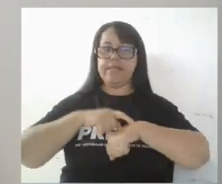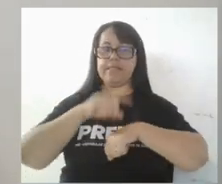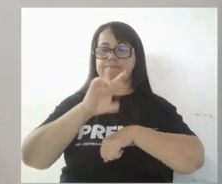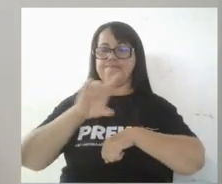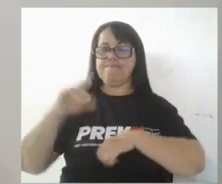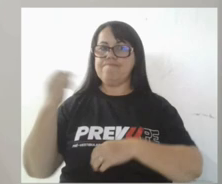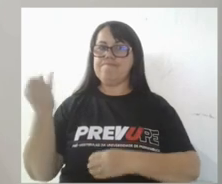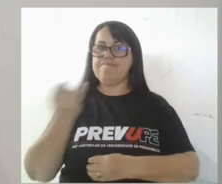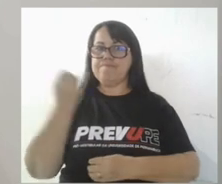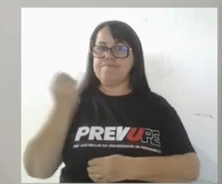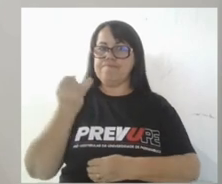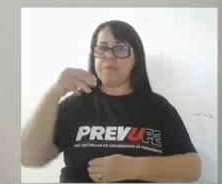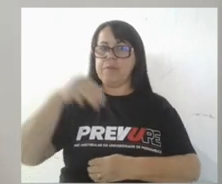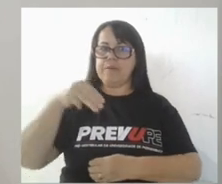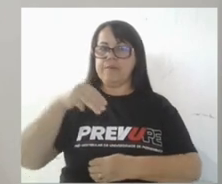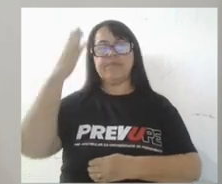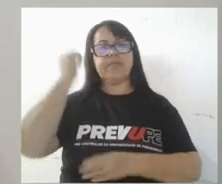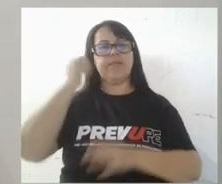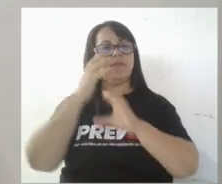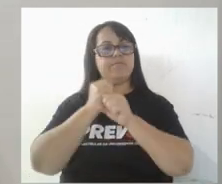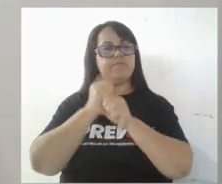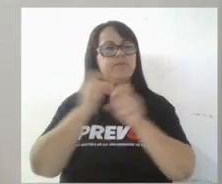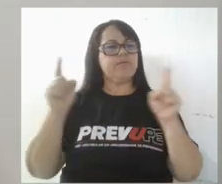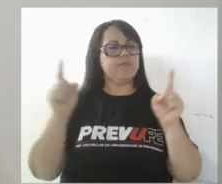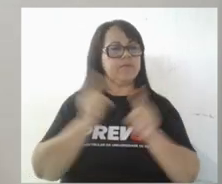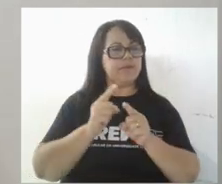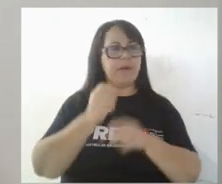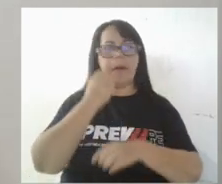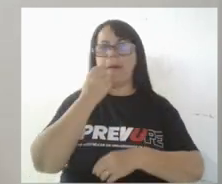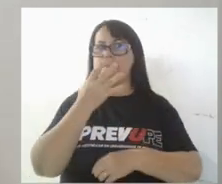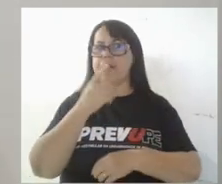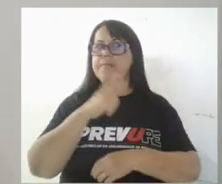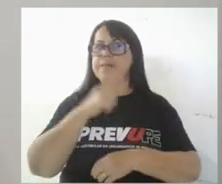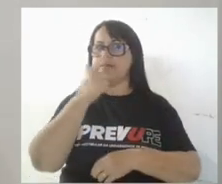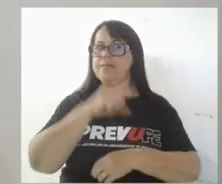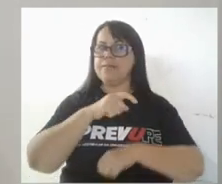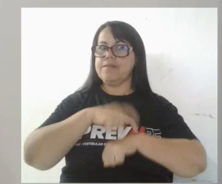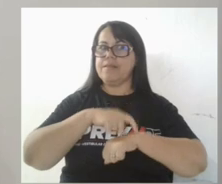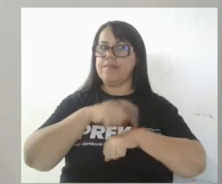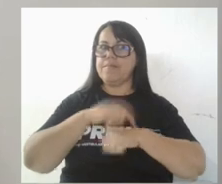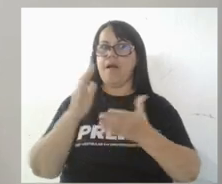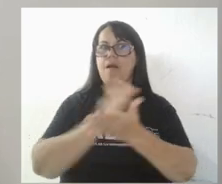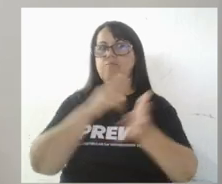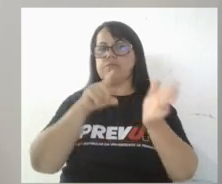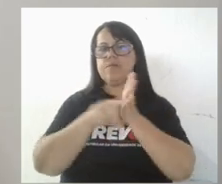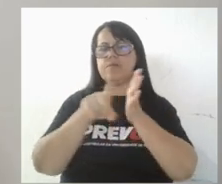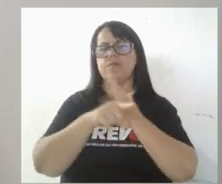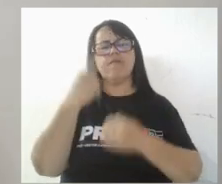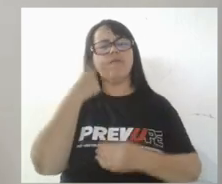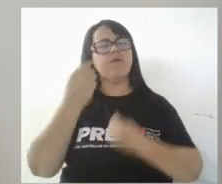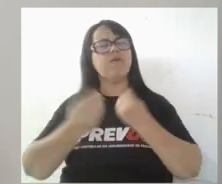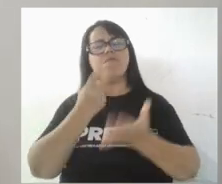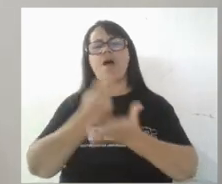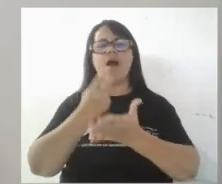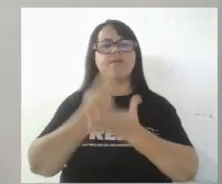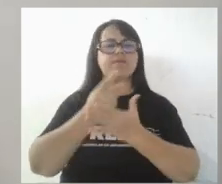conta, e saber simplificar alguns cálculos é uma ótima maneira de ganhar tempo em algumas questões. Vamos ver como